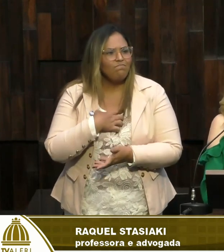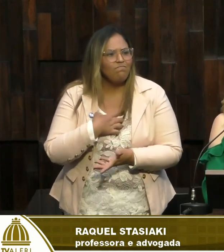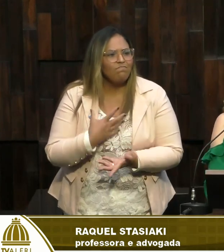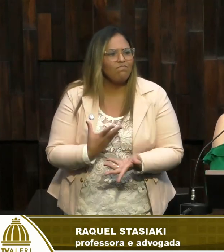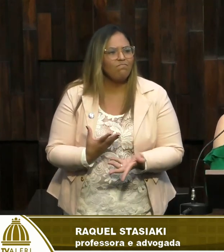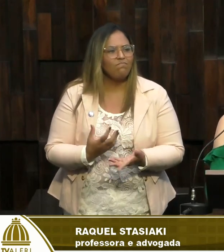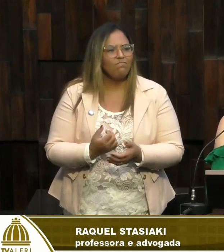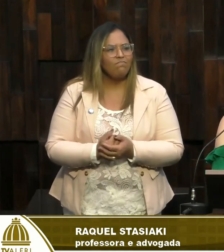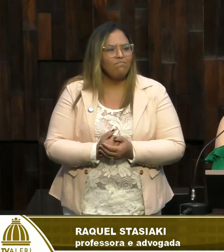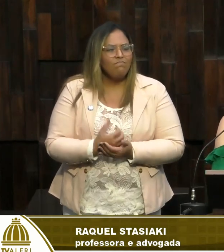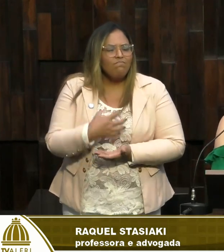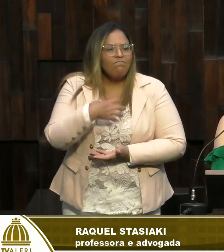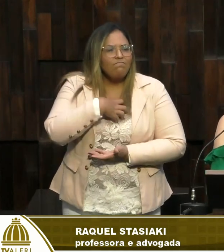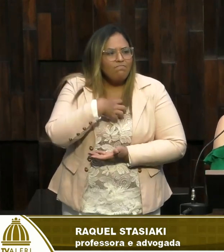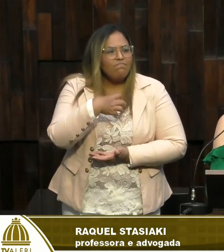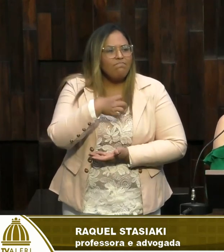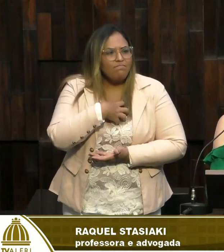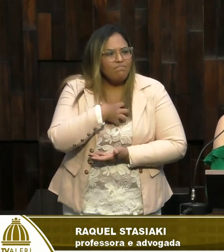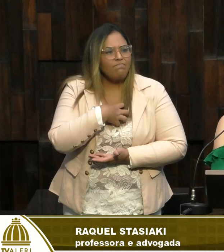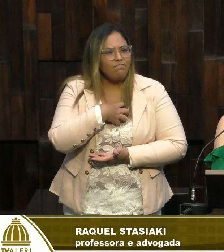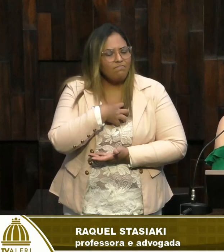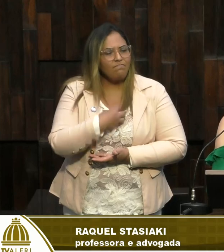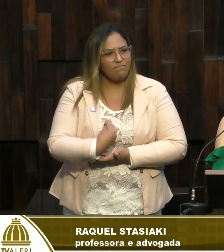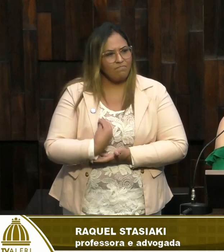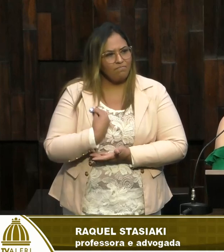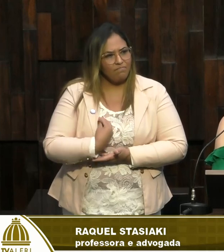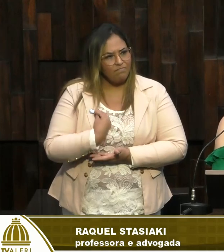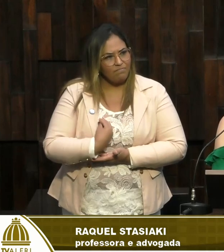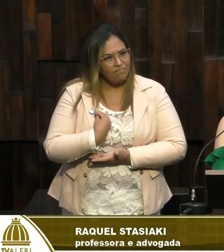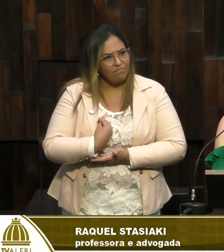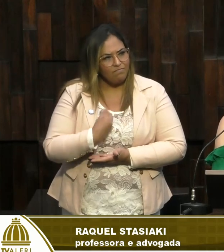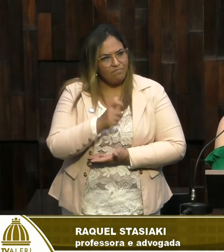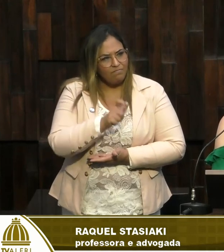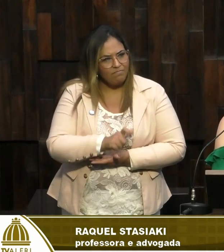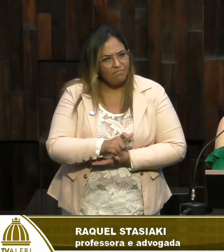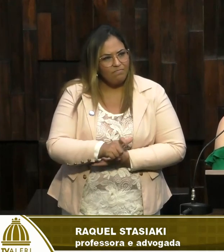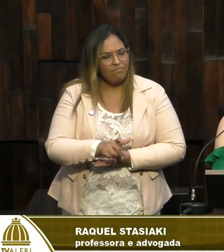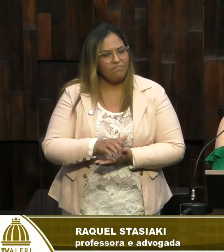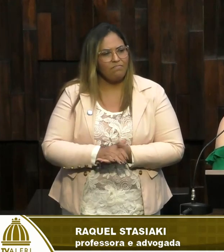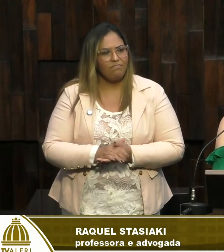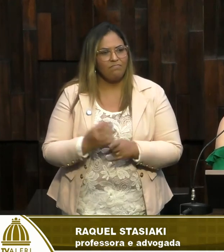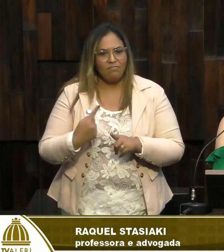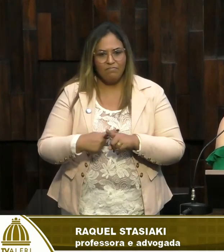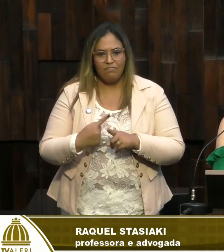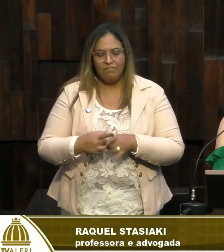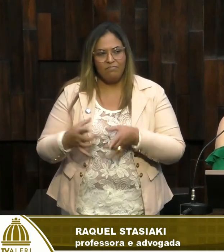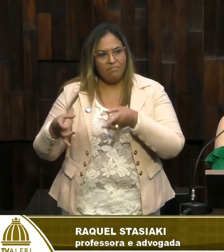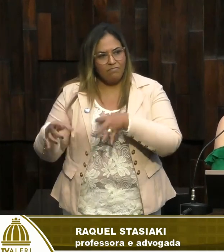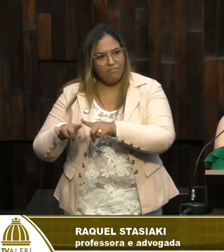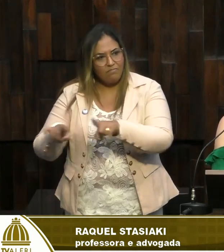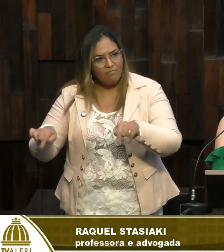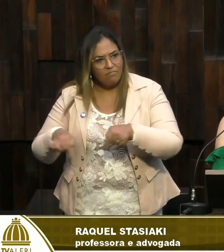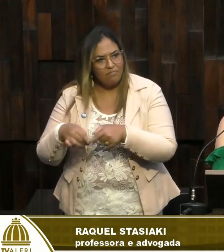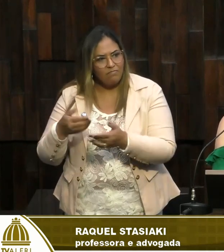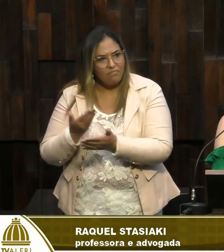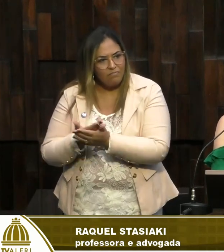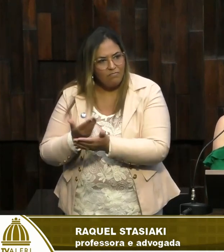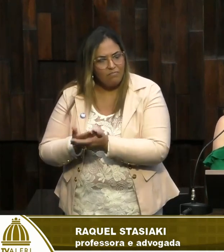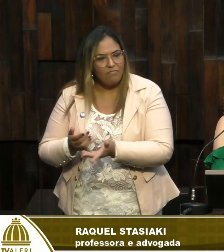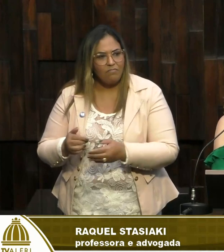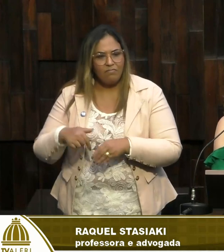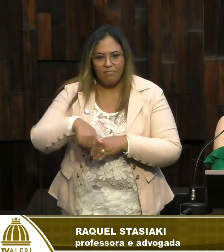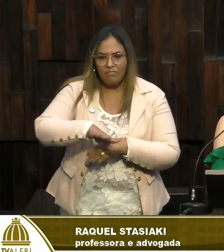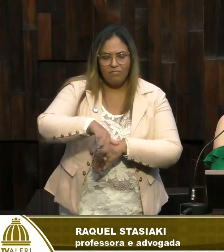momento muito inspirador também na minha vida, porque eu resolvi deixar a sala de aula e partir para a